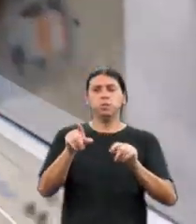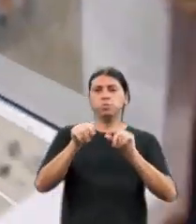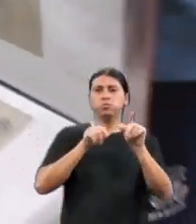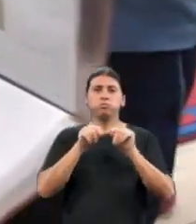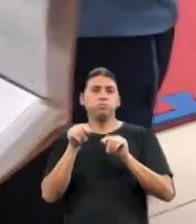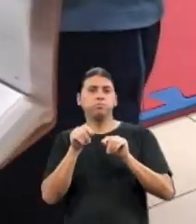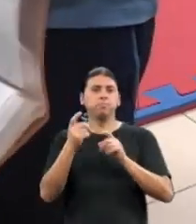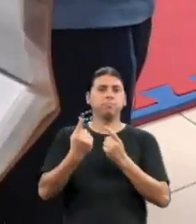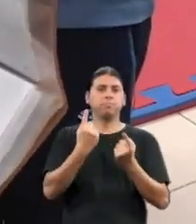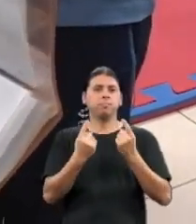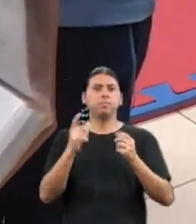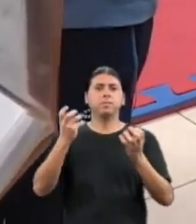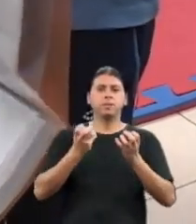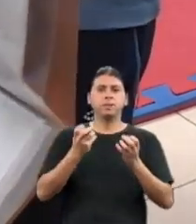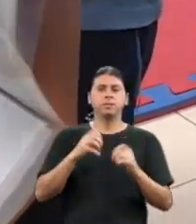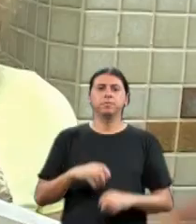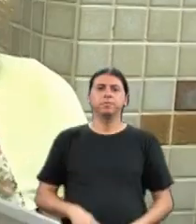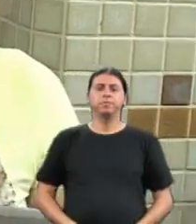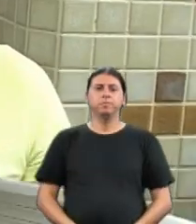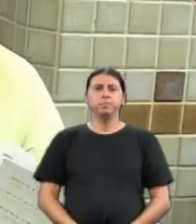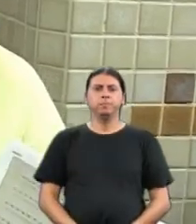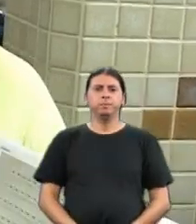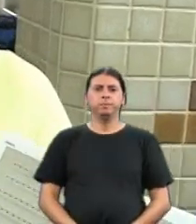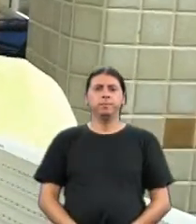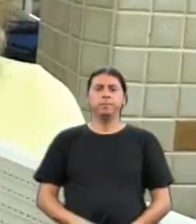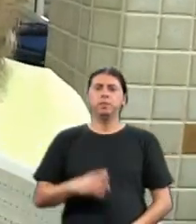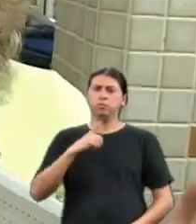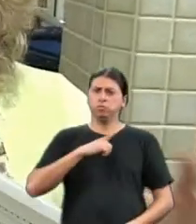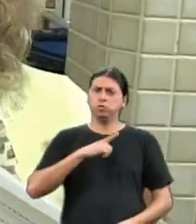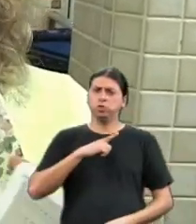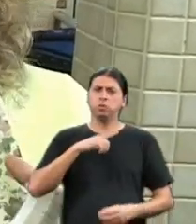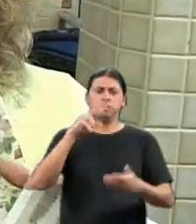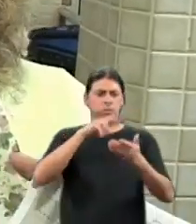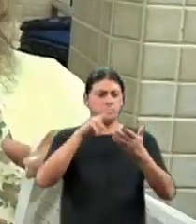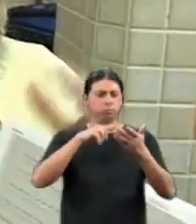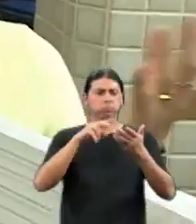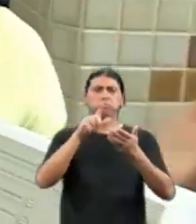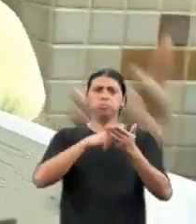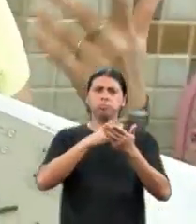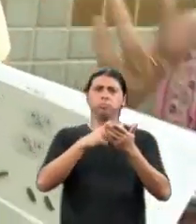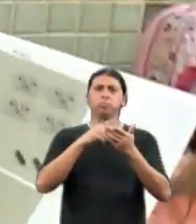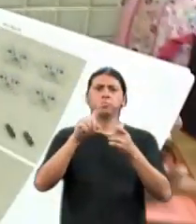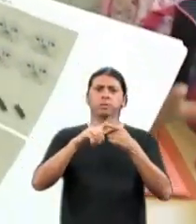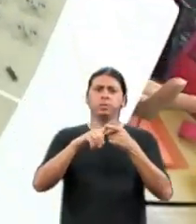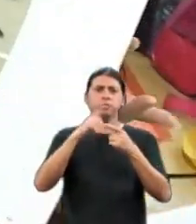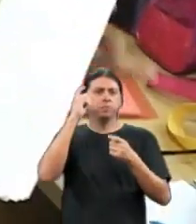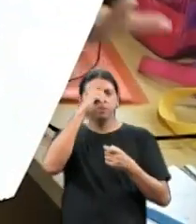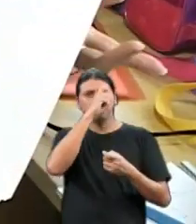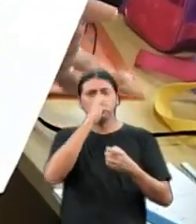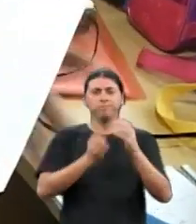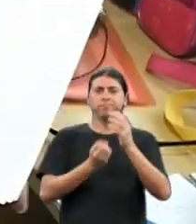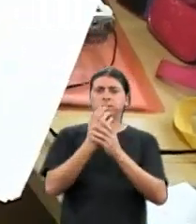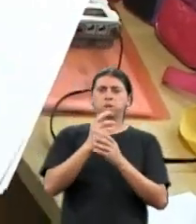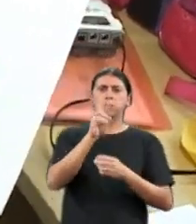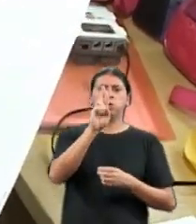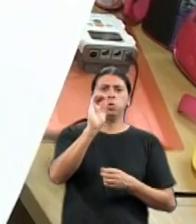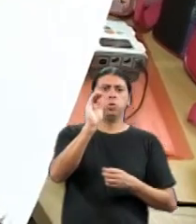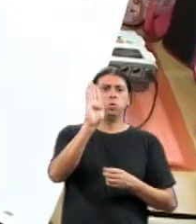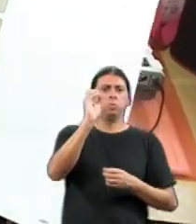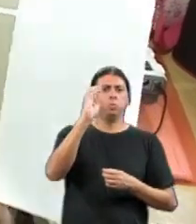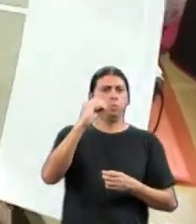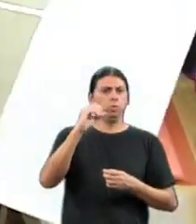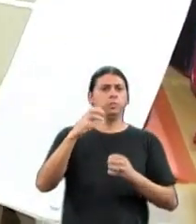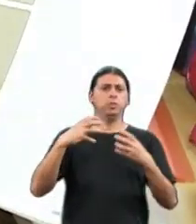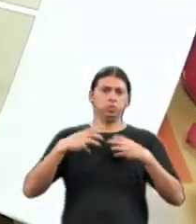aí a gente montava aquela parte. Eles tinham um manual, né, porque seria difícil a gente criar um robô daquela maneira como a